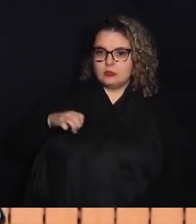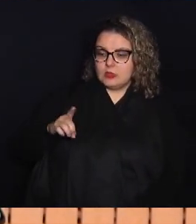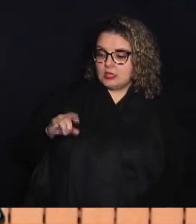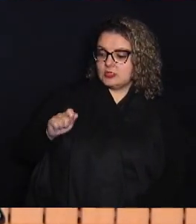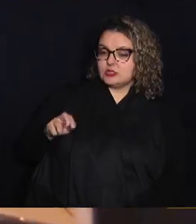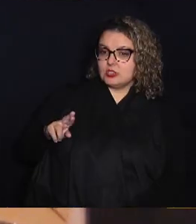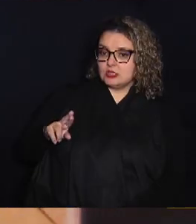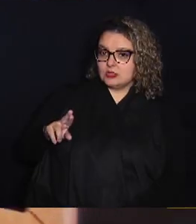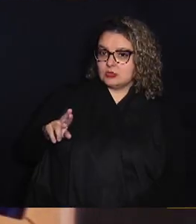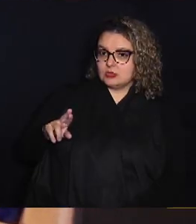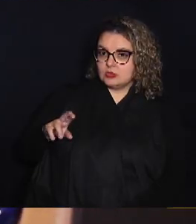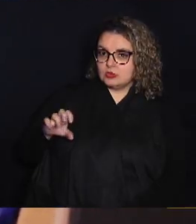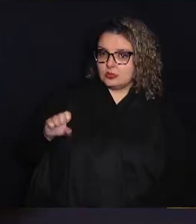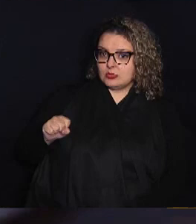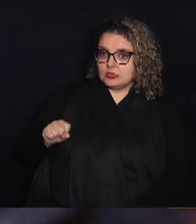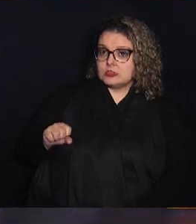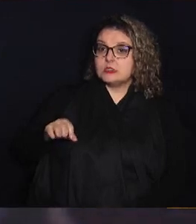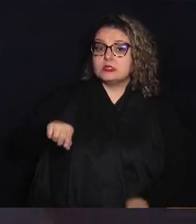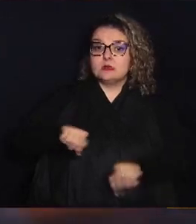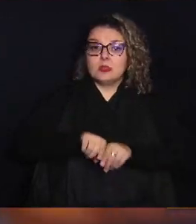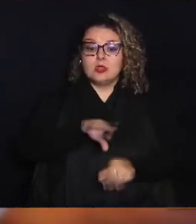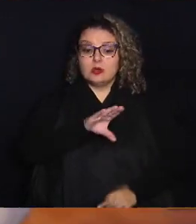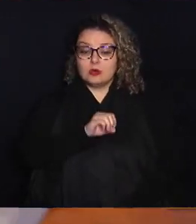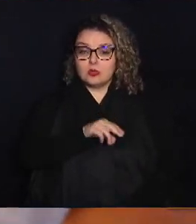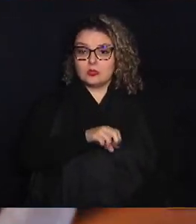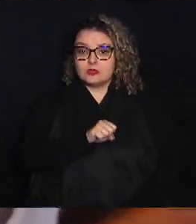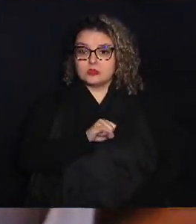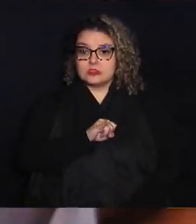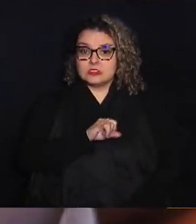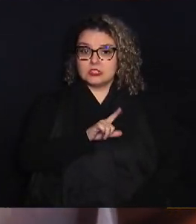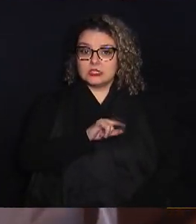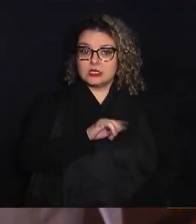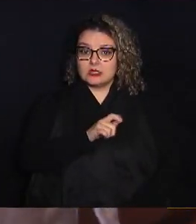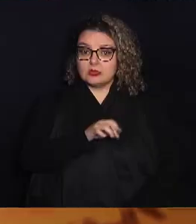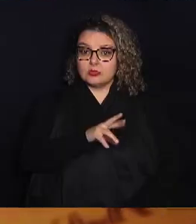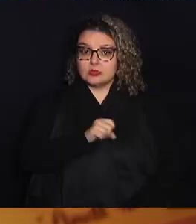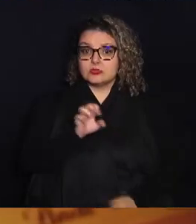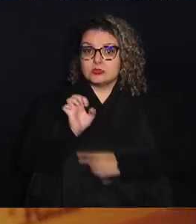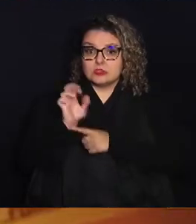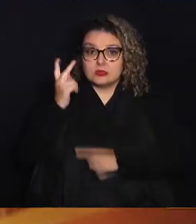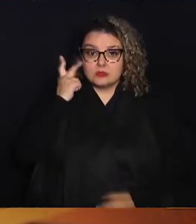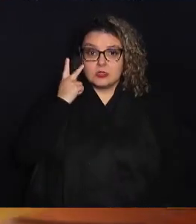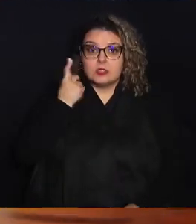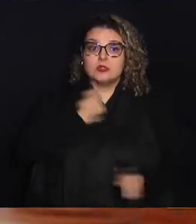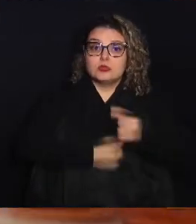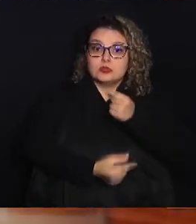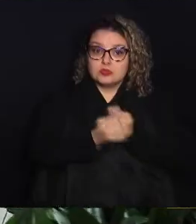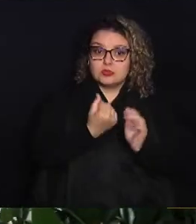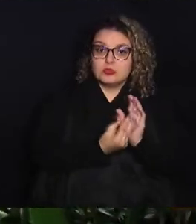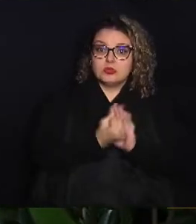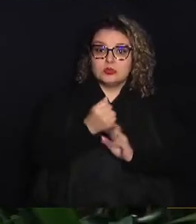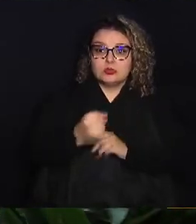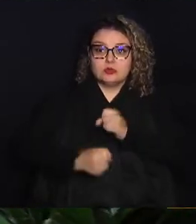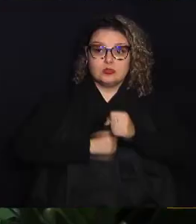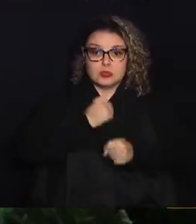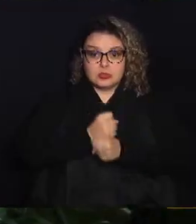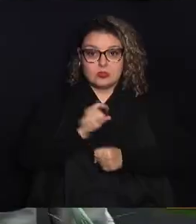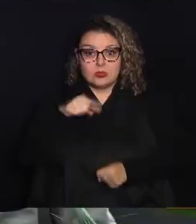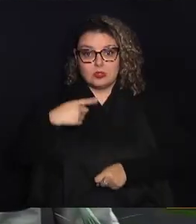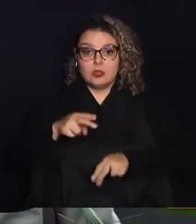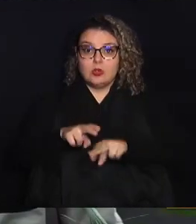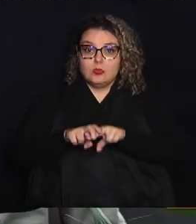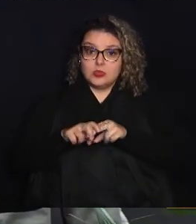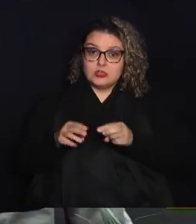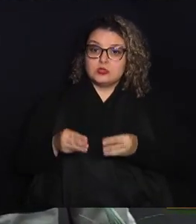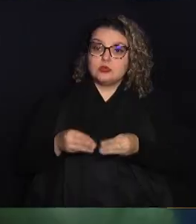remuneração de mediadores e conciliadores judiciais e extrajudiciais do Estado de São Paulo no orçamento do